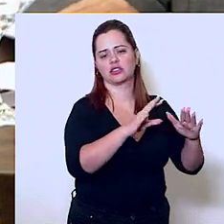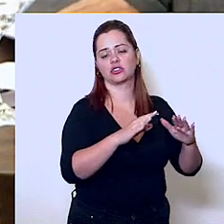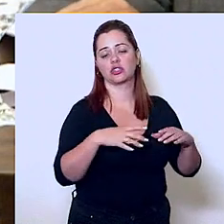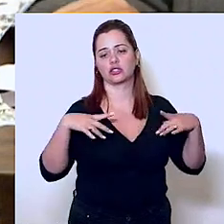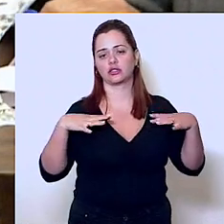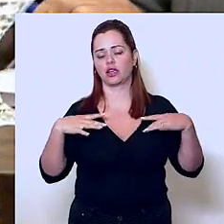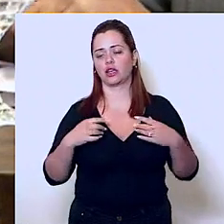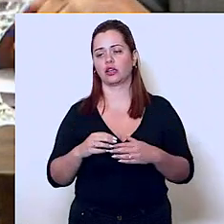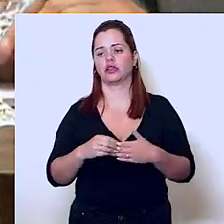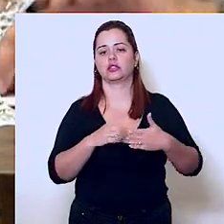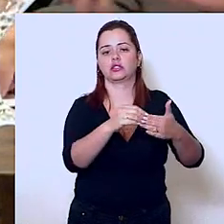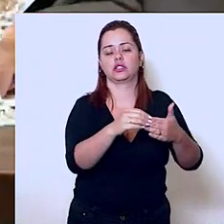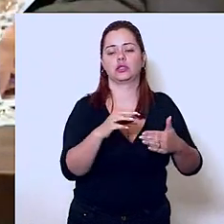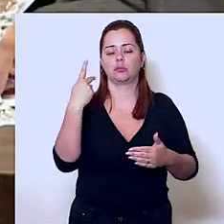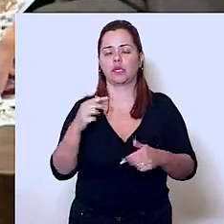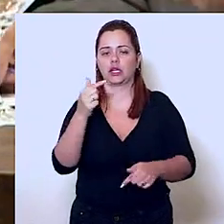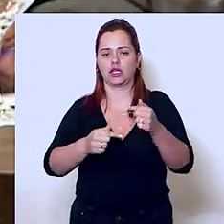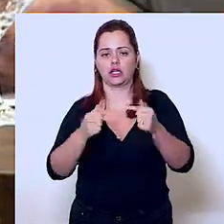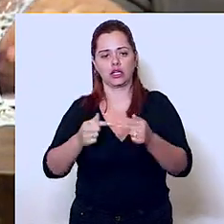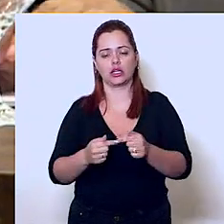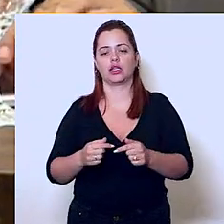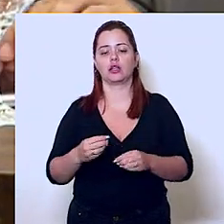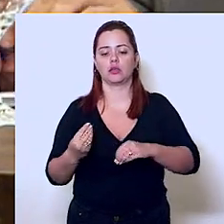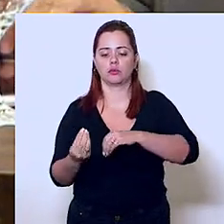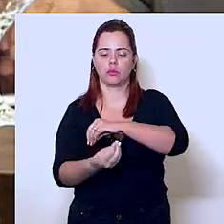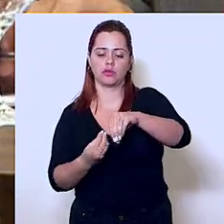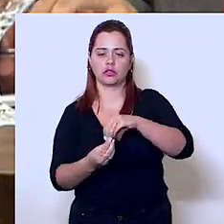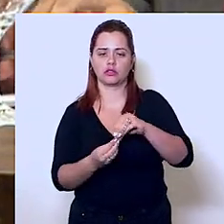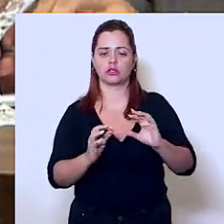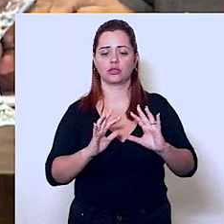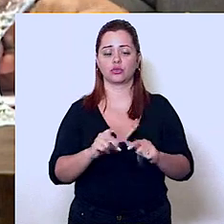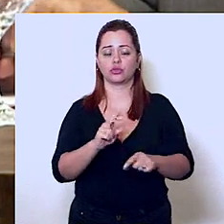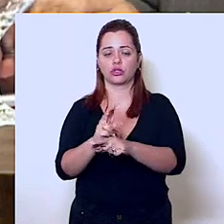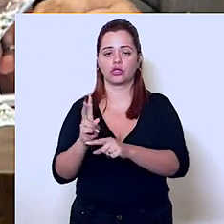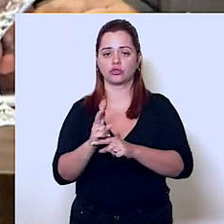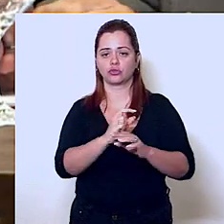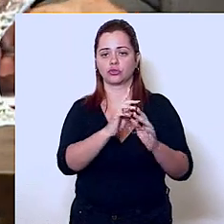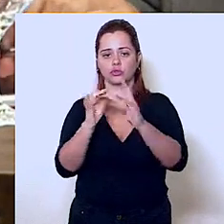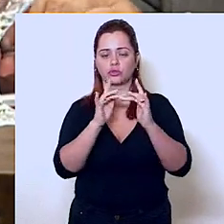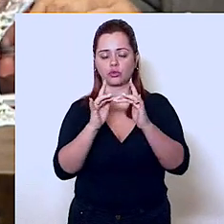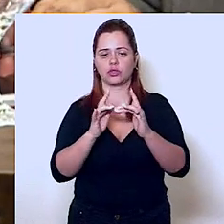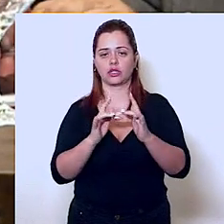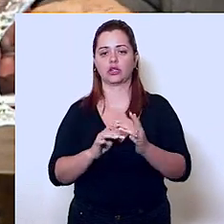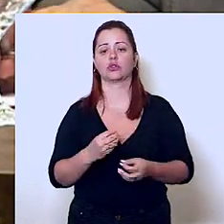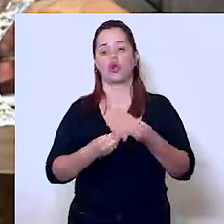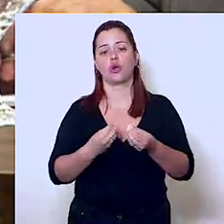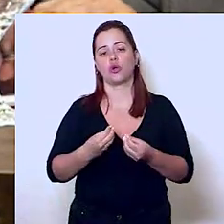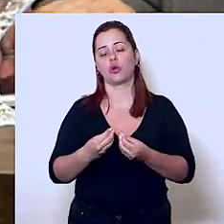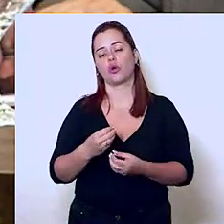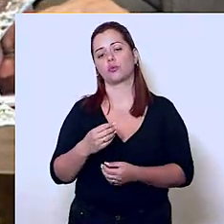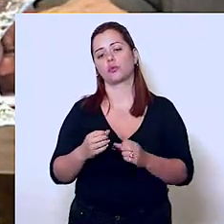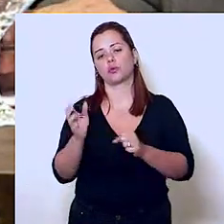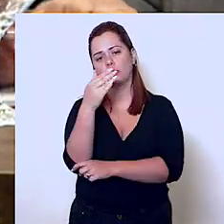de guerras e mobilizando a ajuda dos contatos dele, como o embaixador França mencionou aqui, a dona Lúcia indo